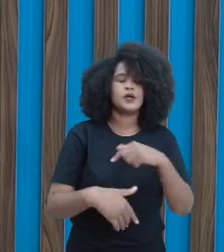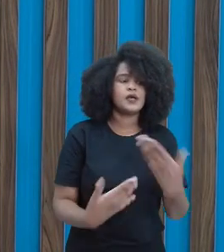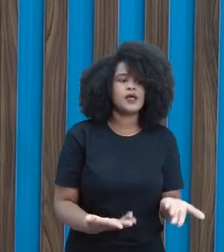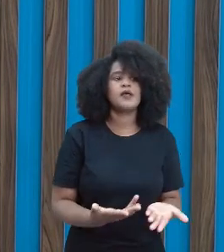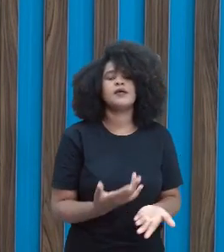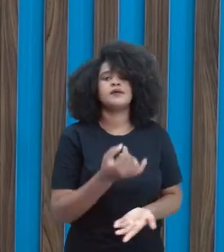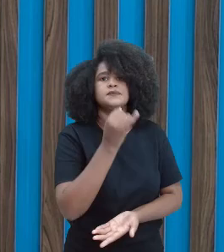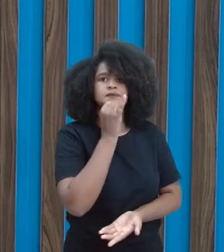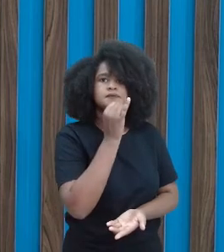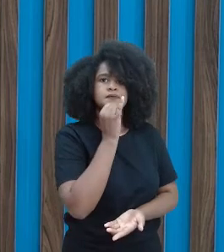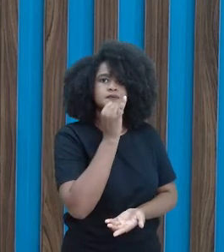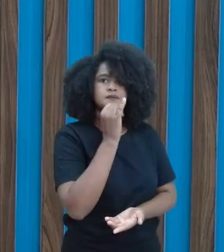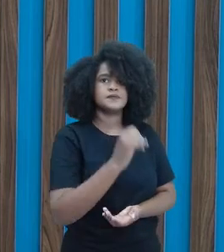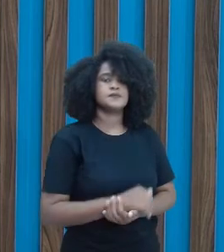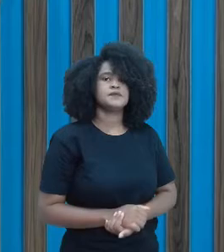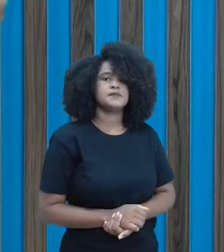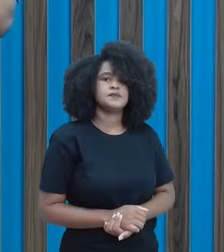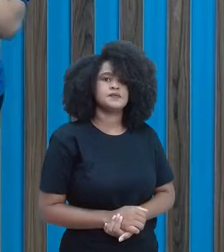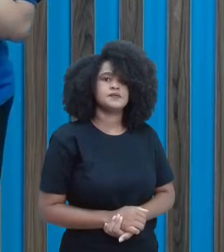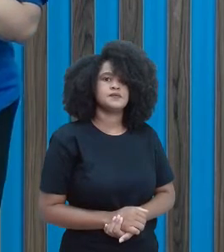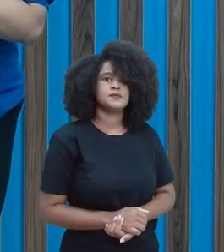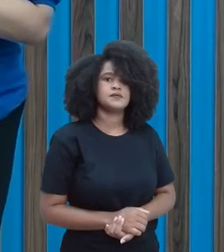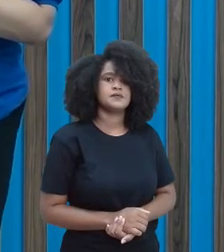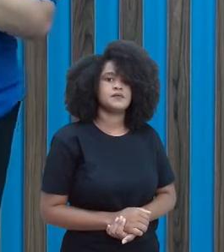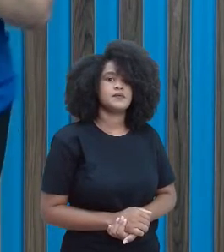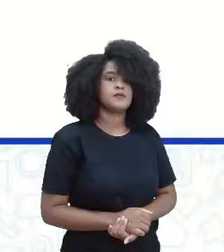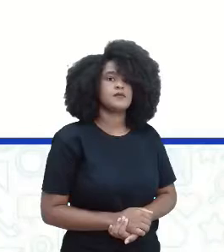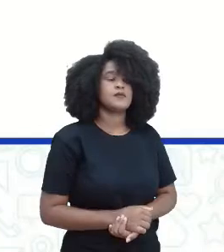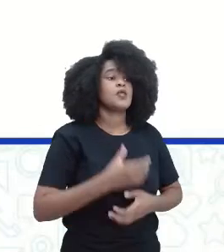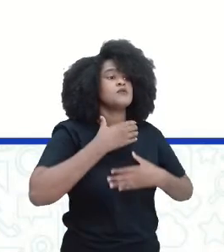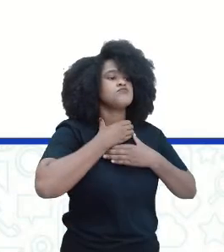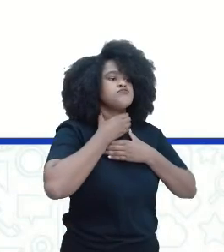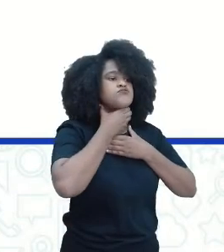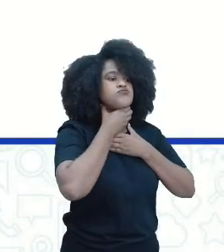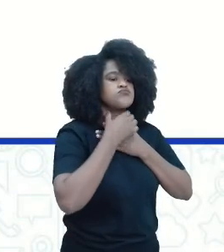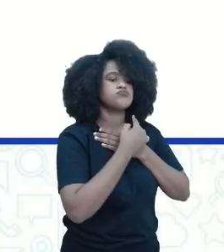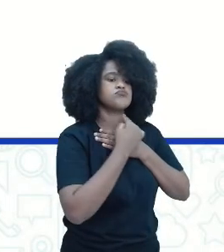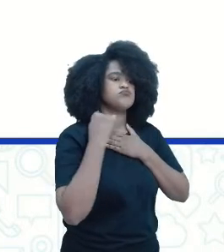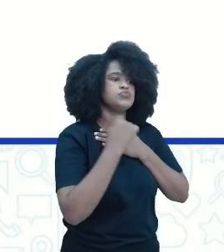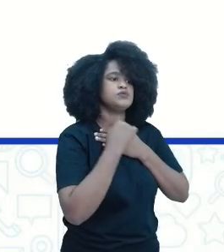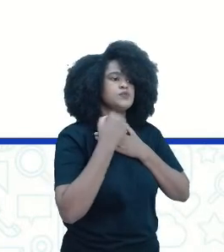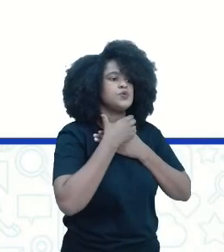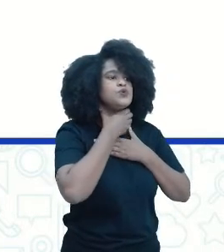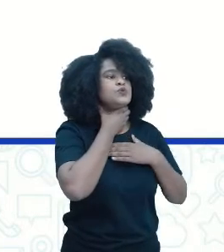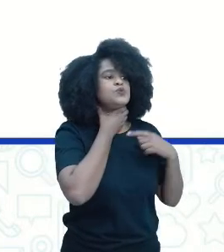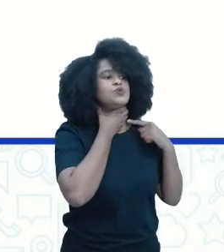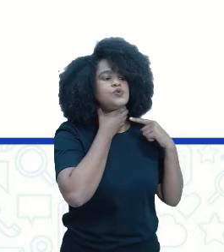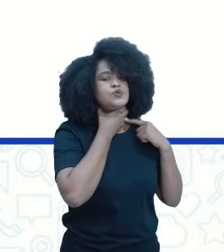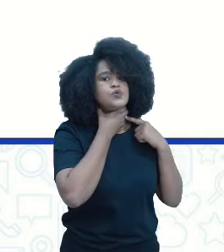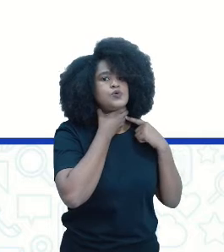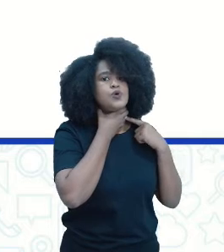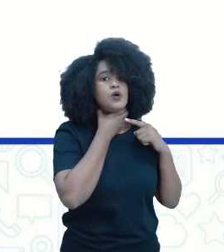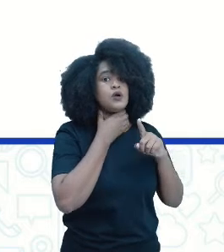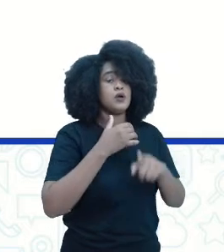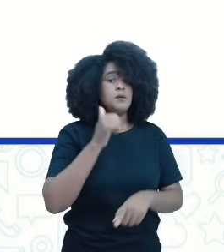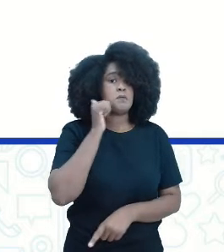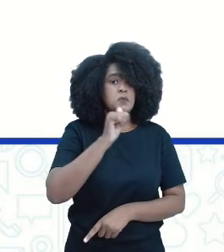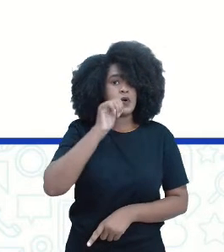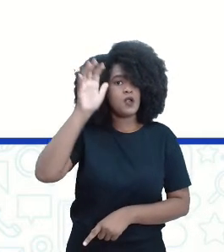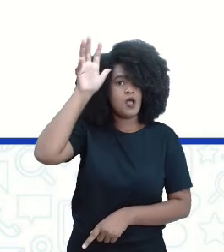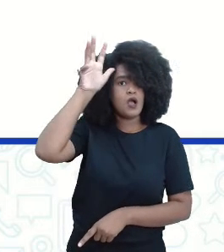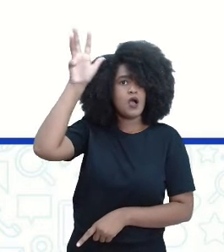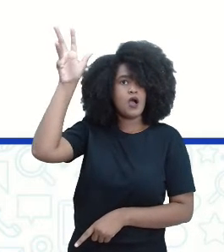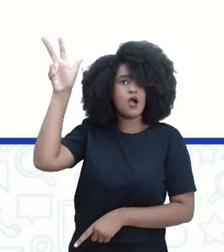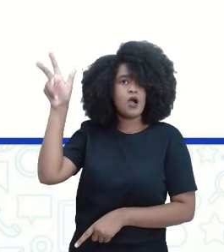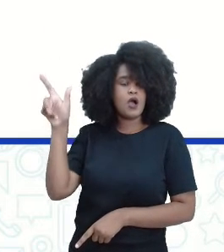professora, essa questão das argolas no pescoço, né, essas africanas,